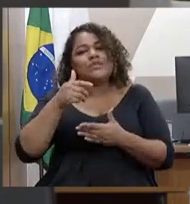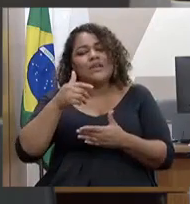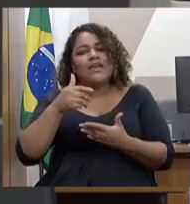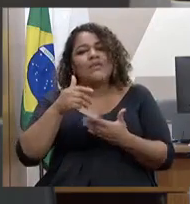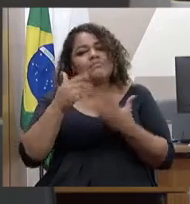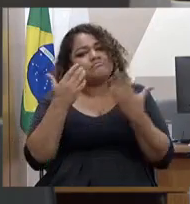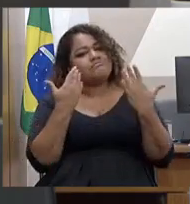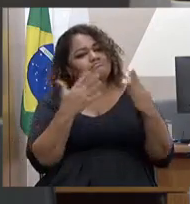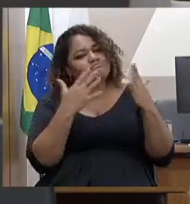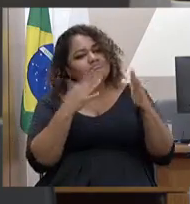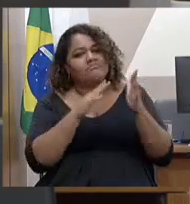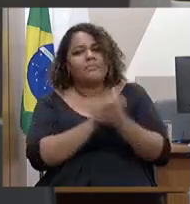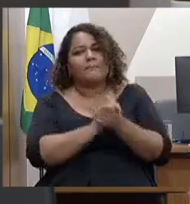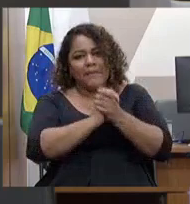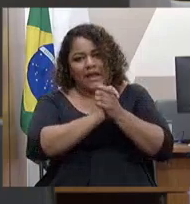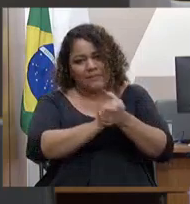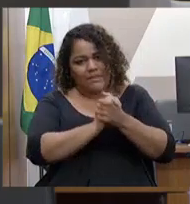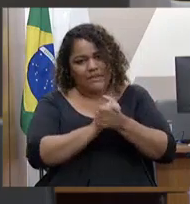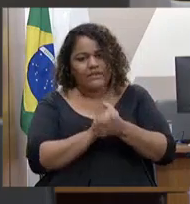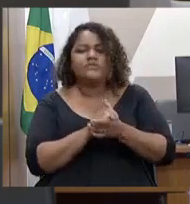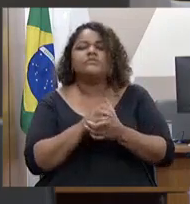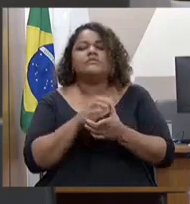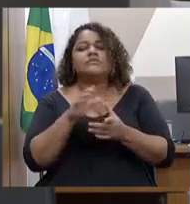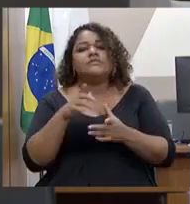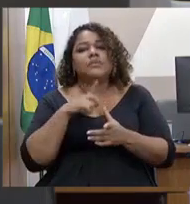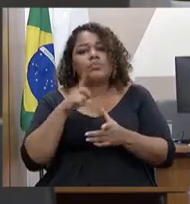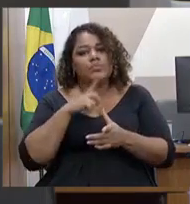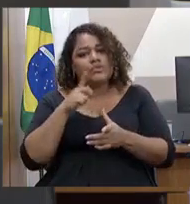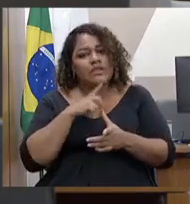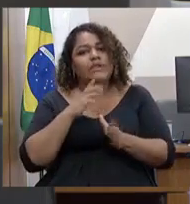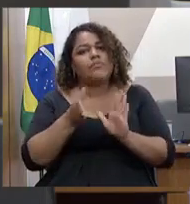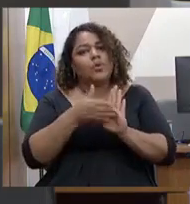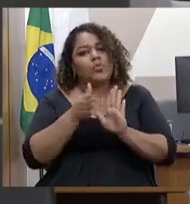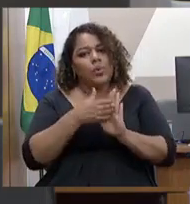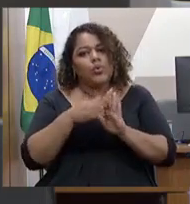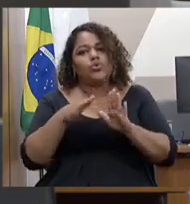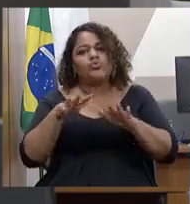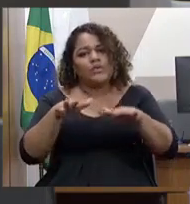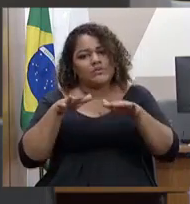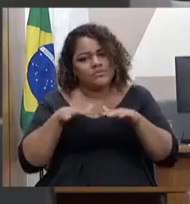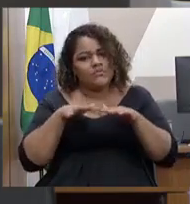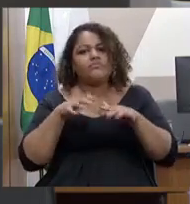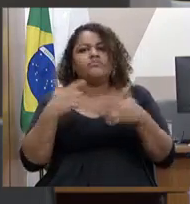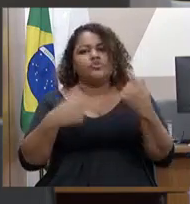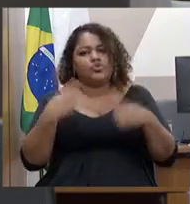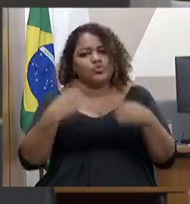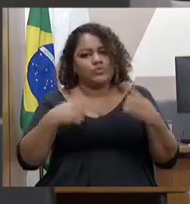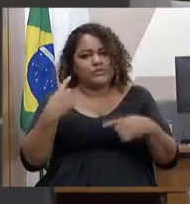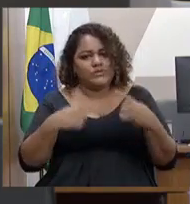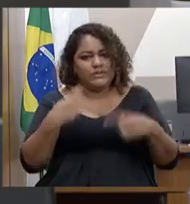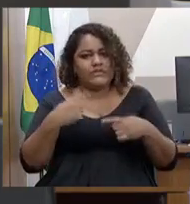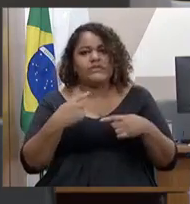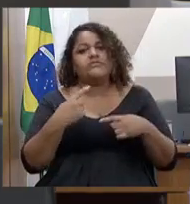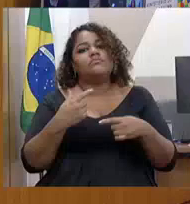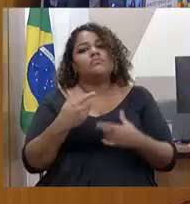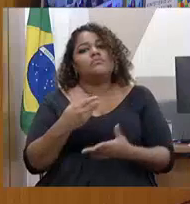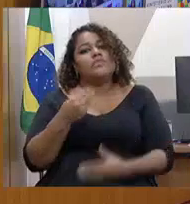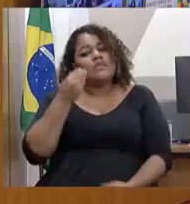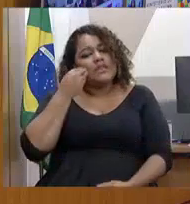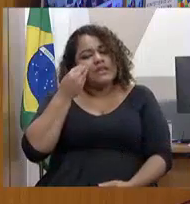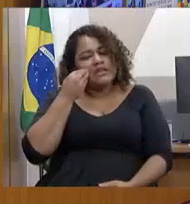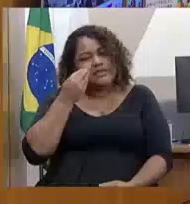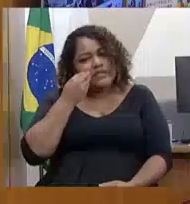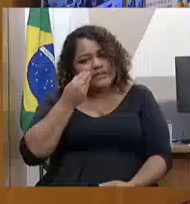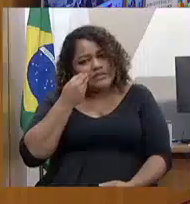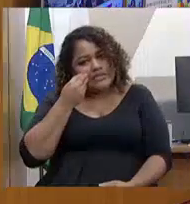talvez também é solicitar um requerimento de de aproximação com as com a Secretaria Estadual